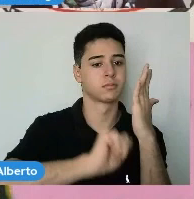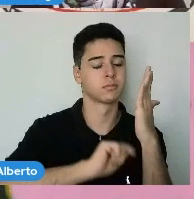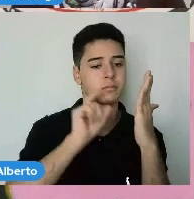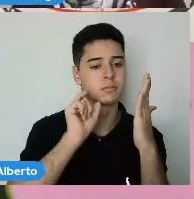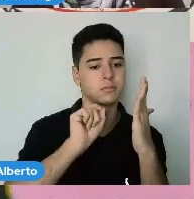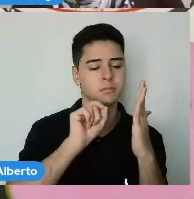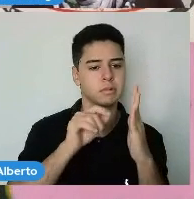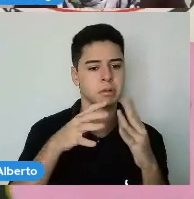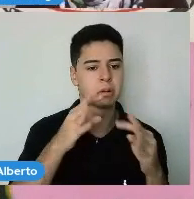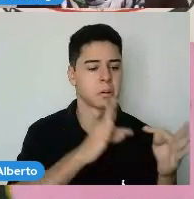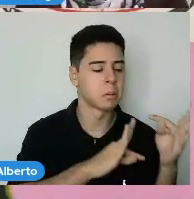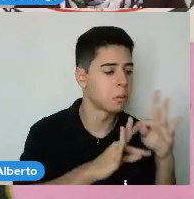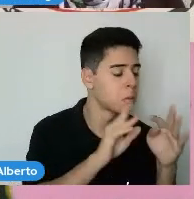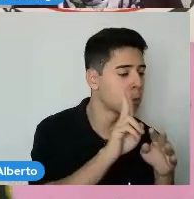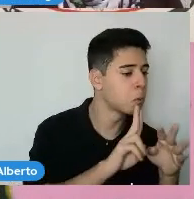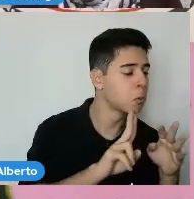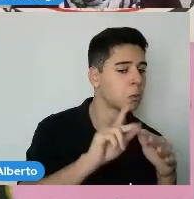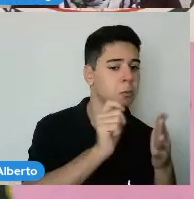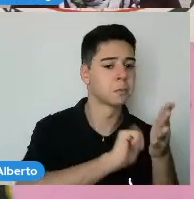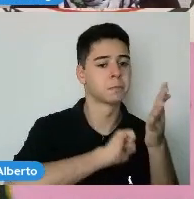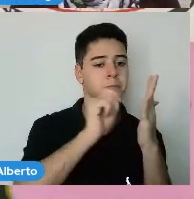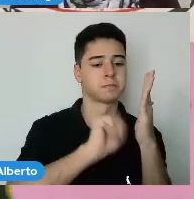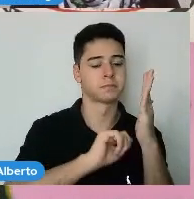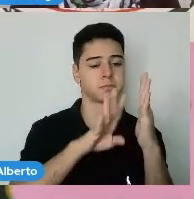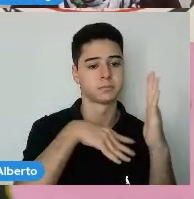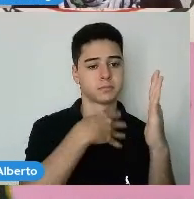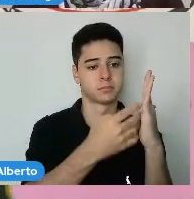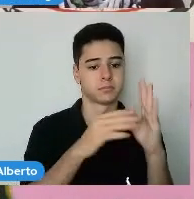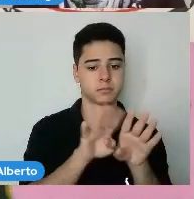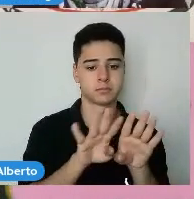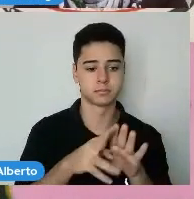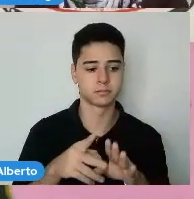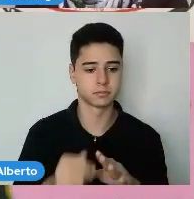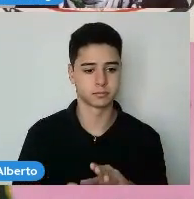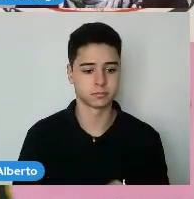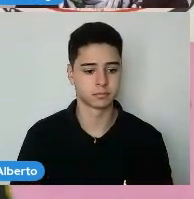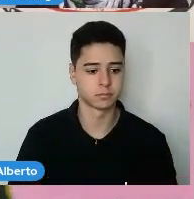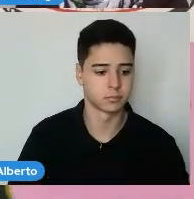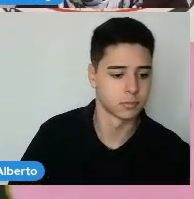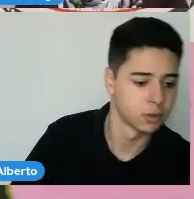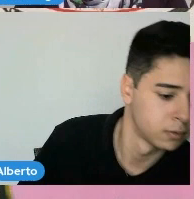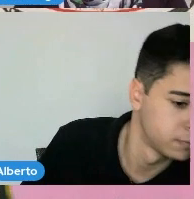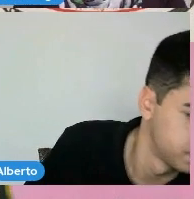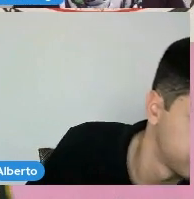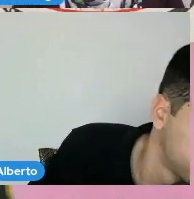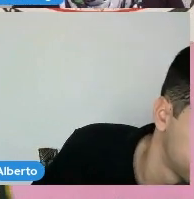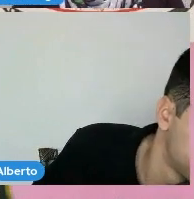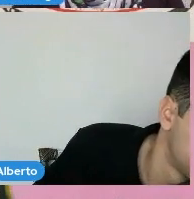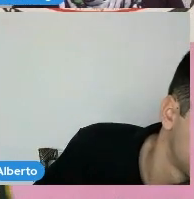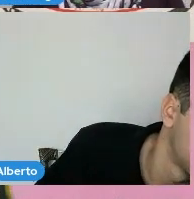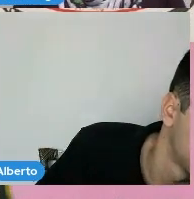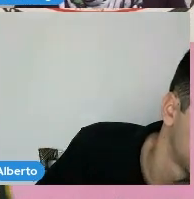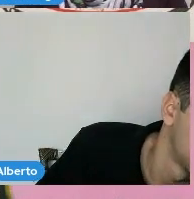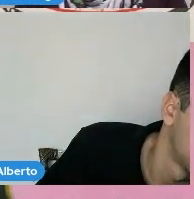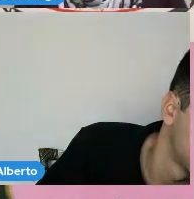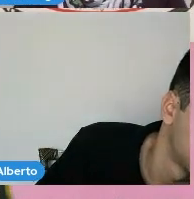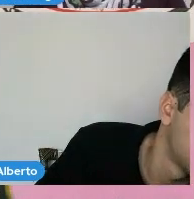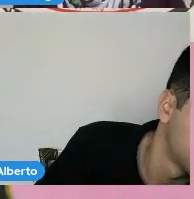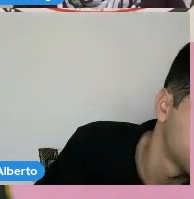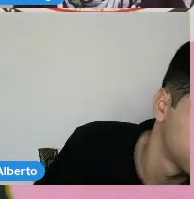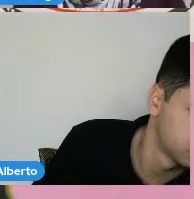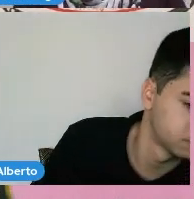uma técnica de grafite, também trabalha com pintura e serigrafia. E o seu diferencial é isso, que os seus trabalhos eles são